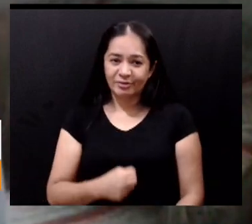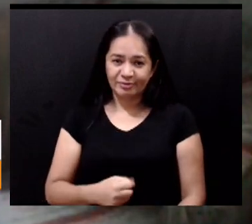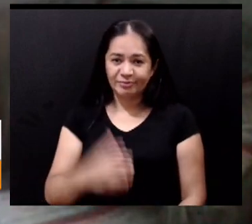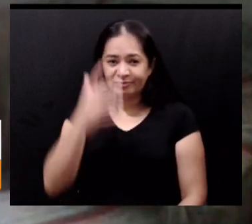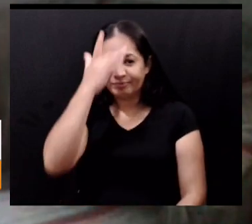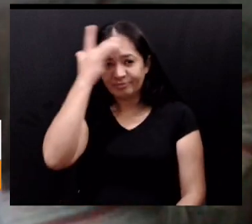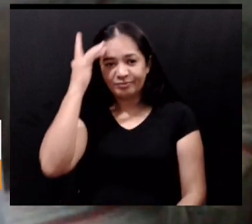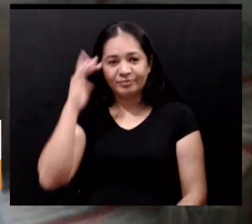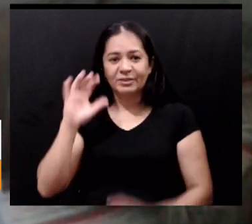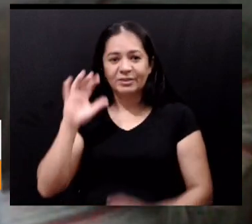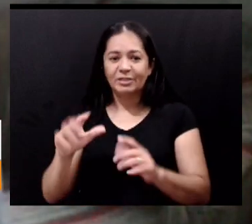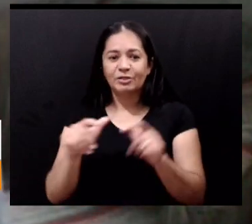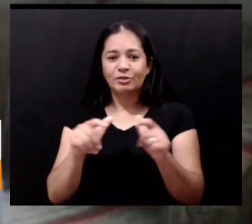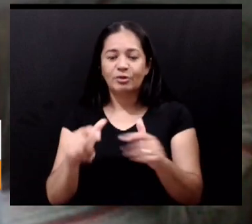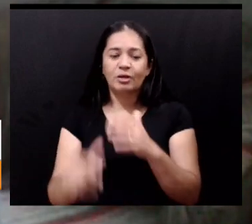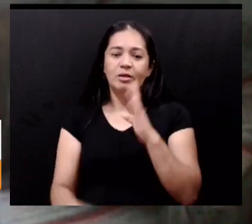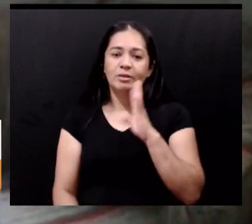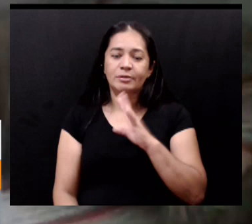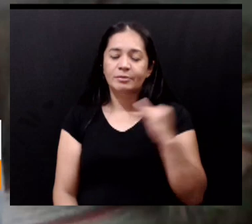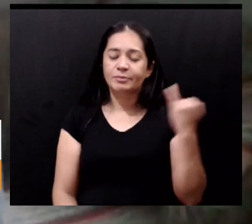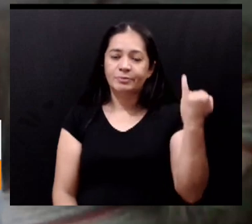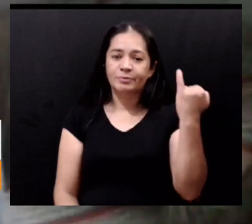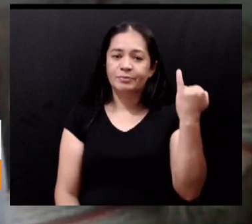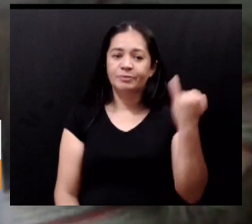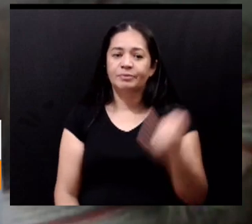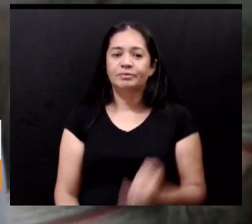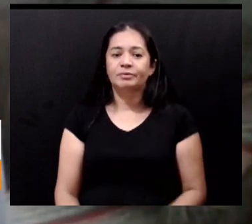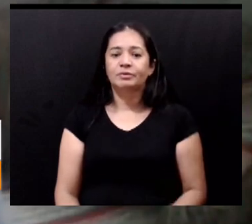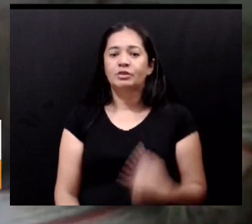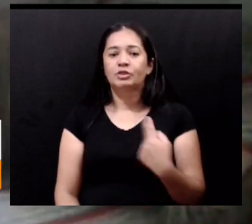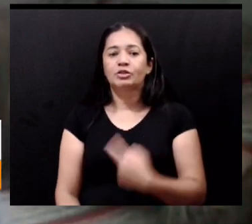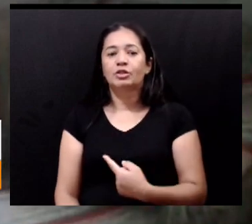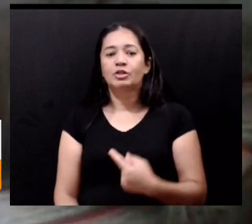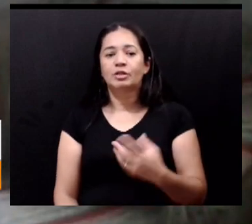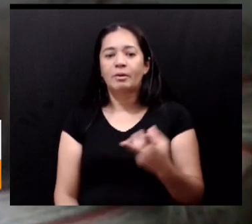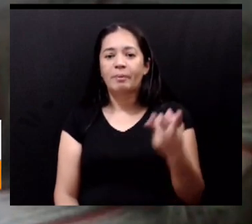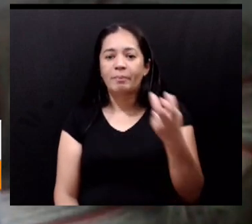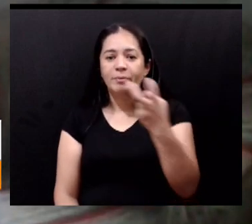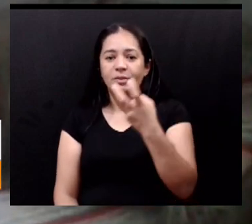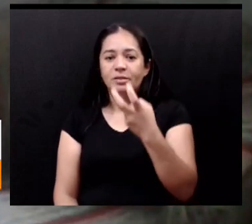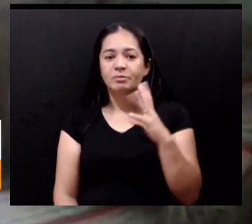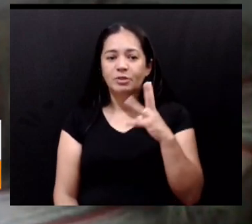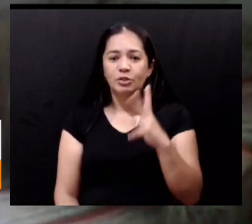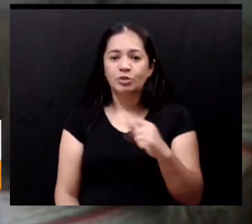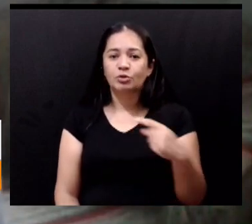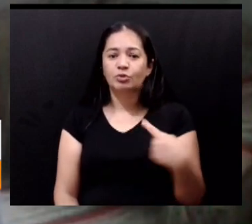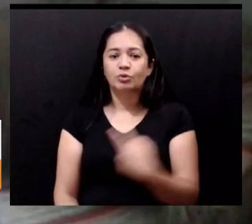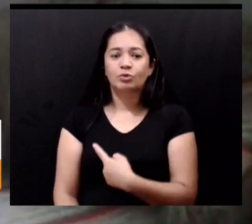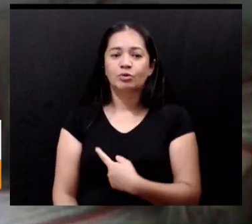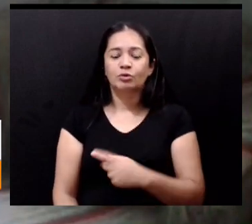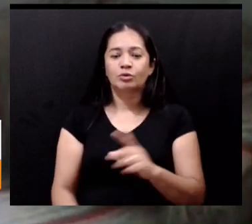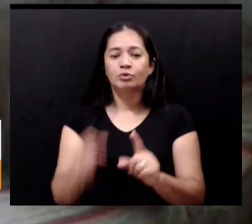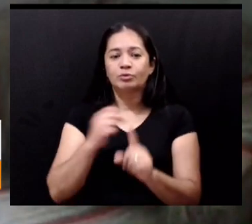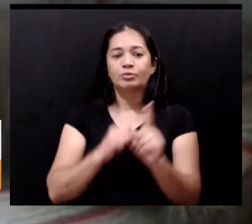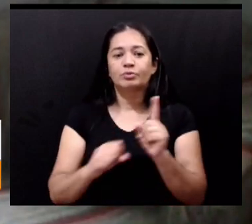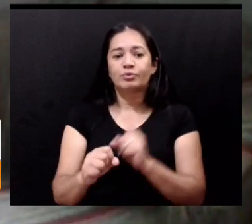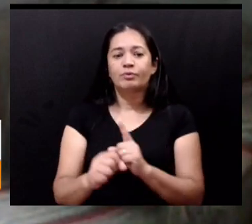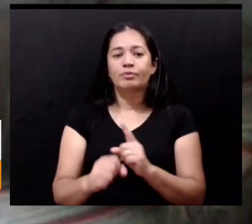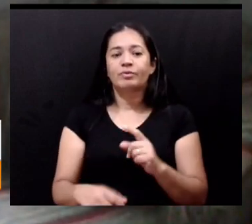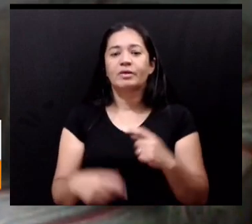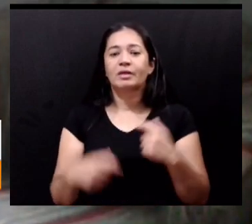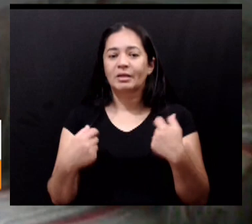são muito importantes para que a gente perceba que todos nós, enquanto sociedade, podemos sim ser